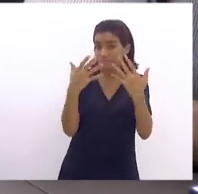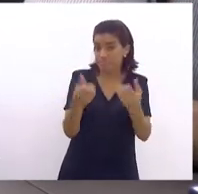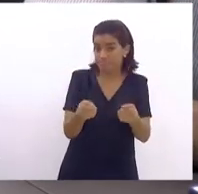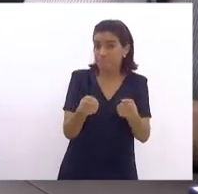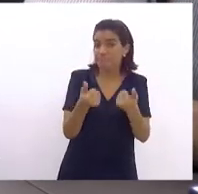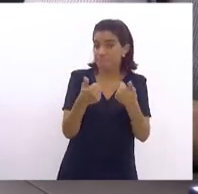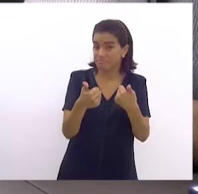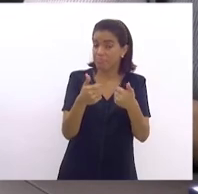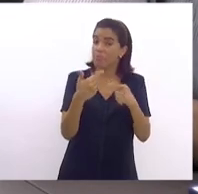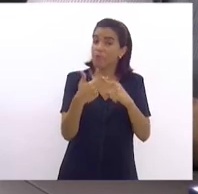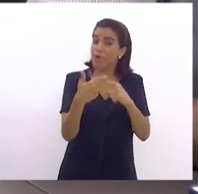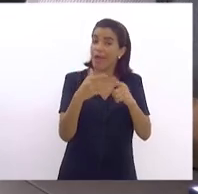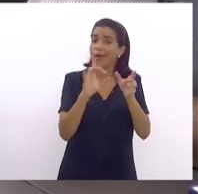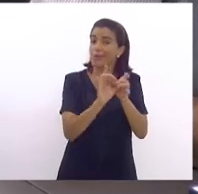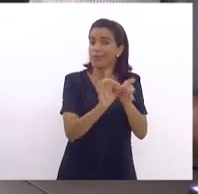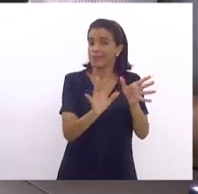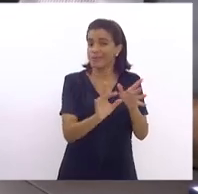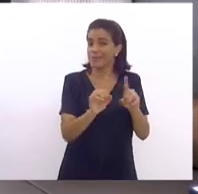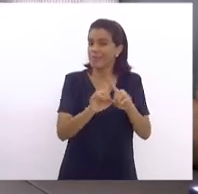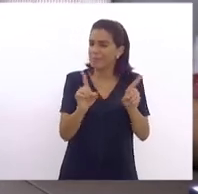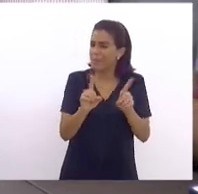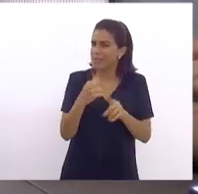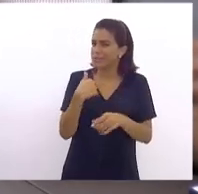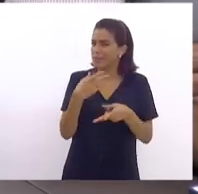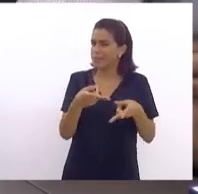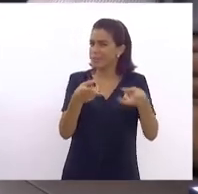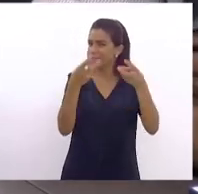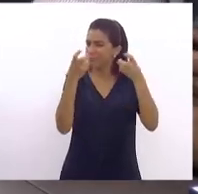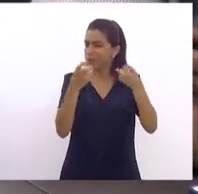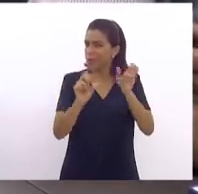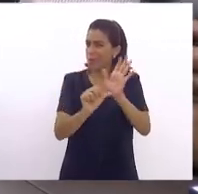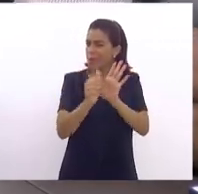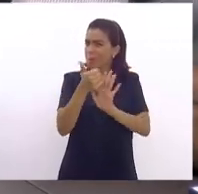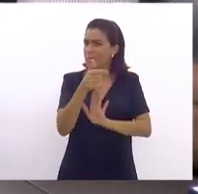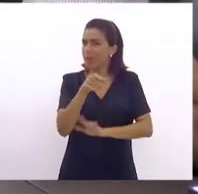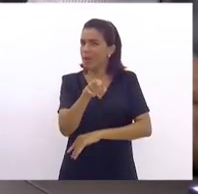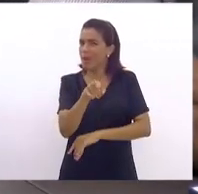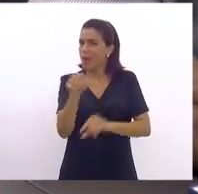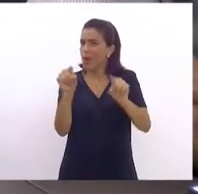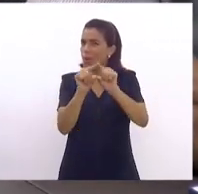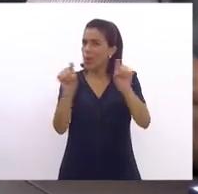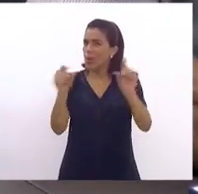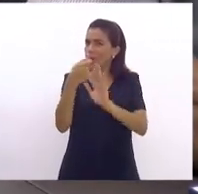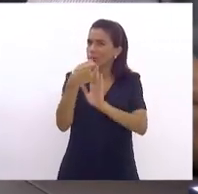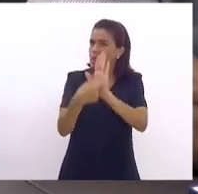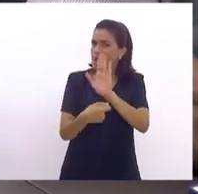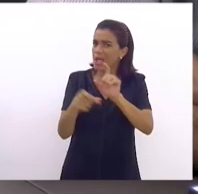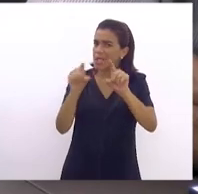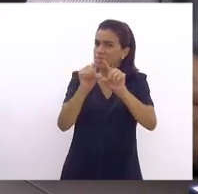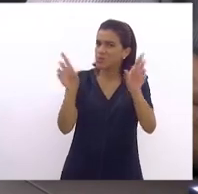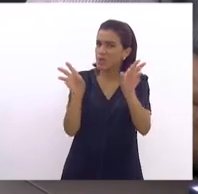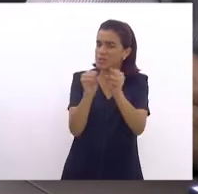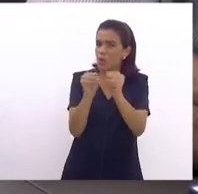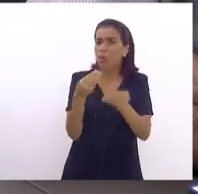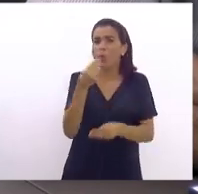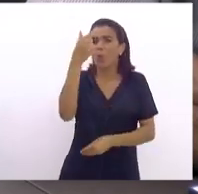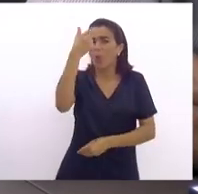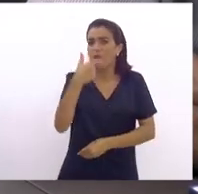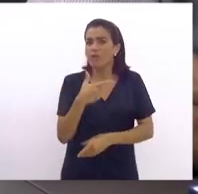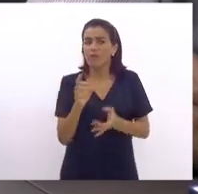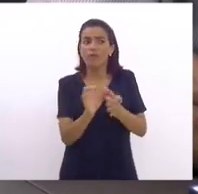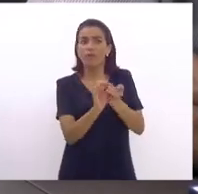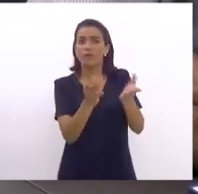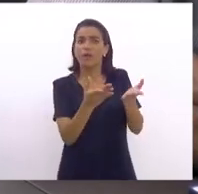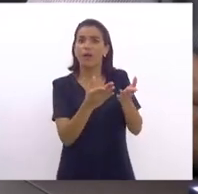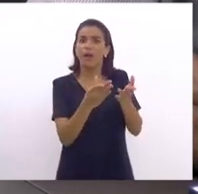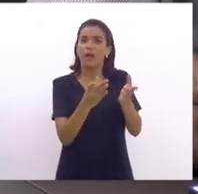são autorizativos. Agora, o que eu impliquei no primeiro... Era a emenda, justamente. Como é que a gente vai autorizar alguém a alterar uma